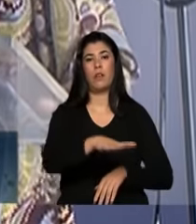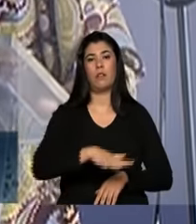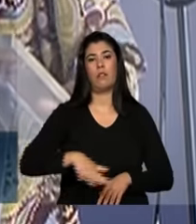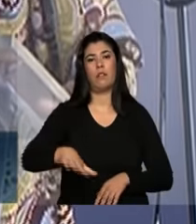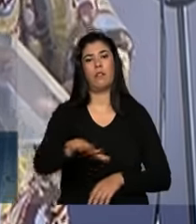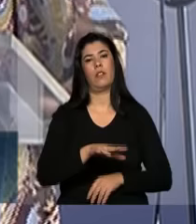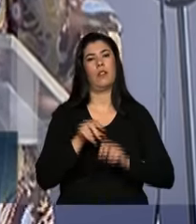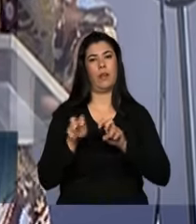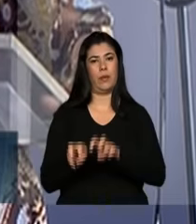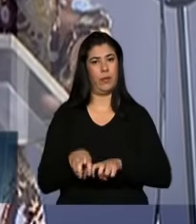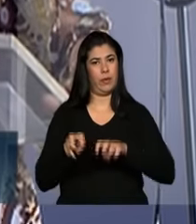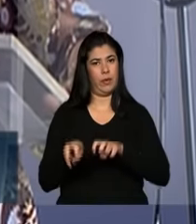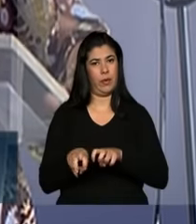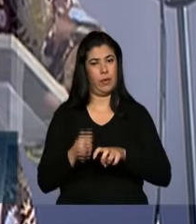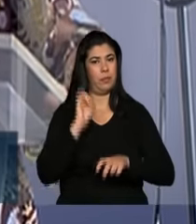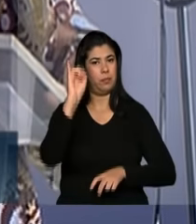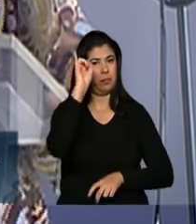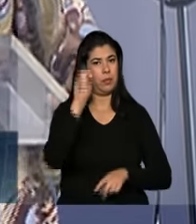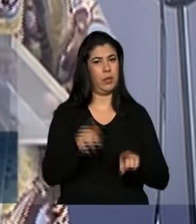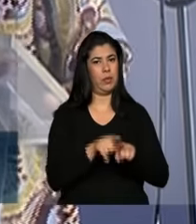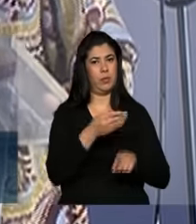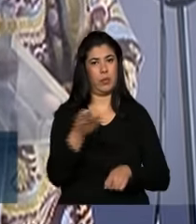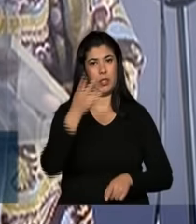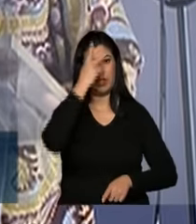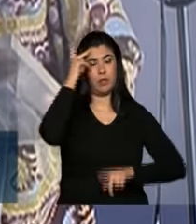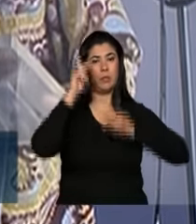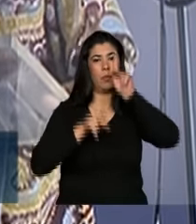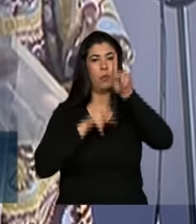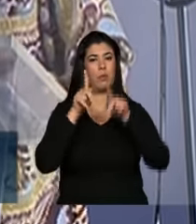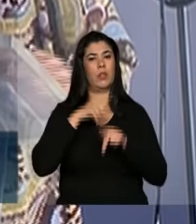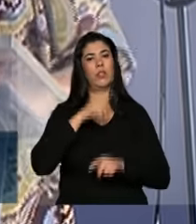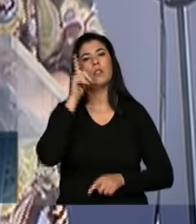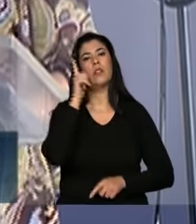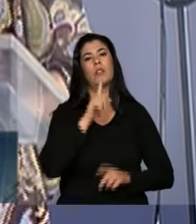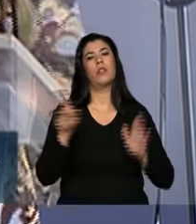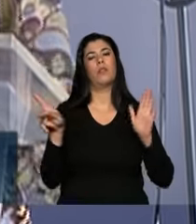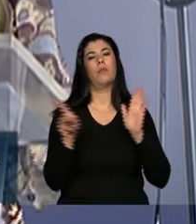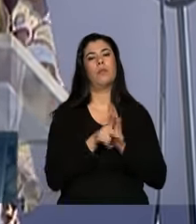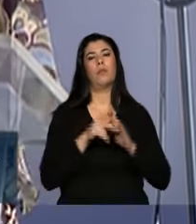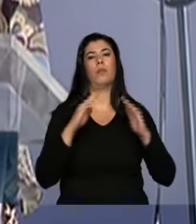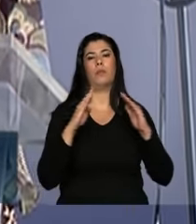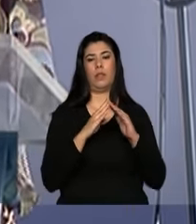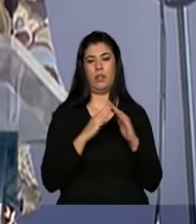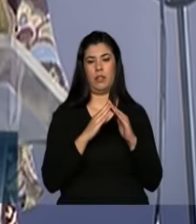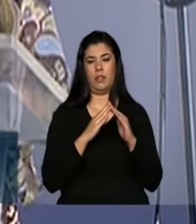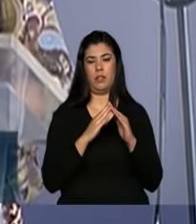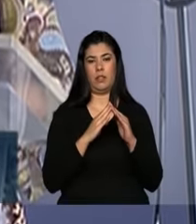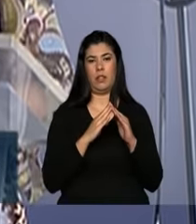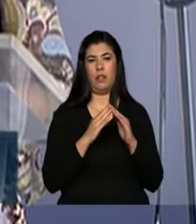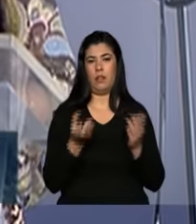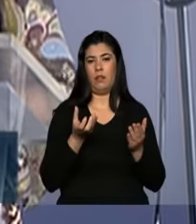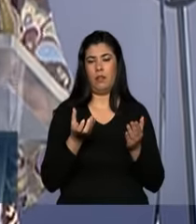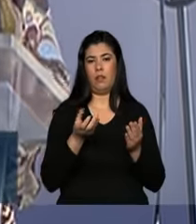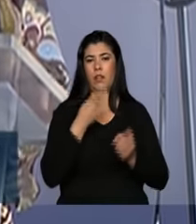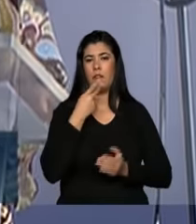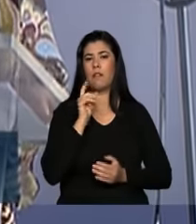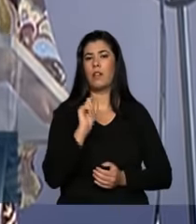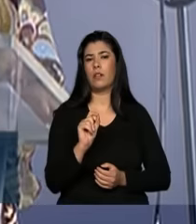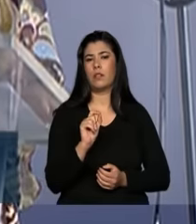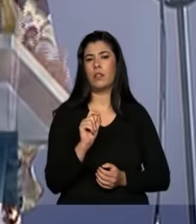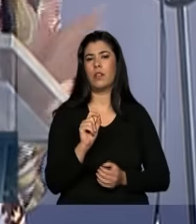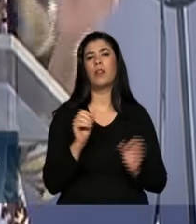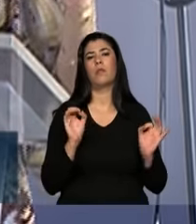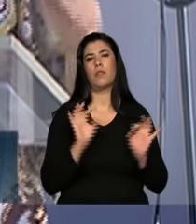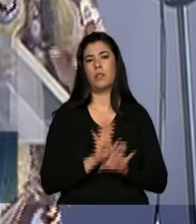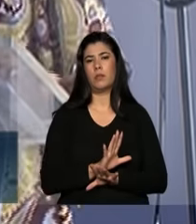importante que essas populações também tenham acesso à casa própria. Por fim, eu quero dizer para